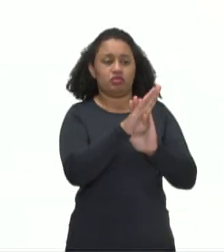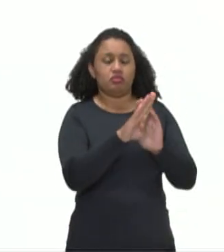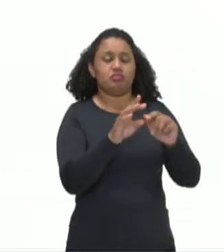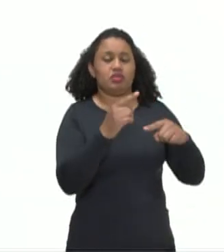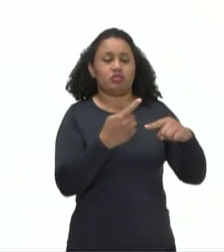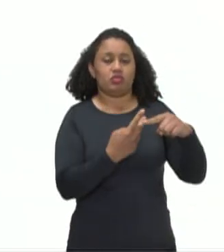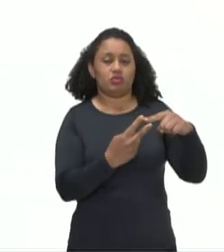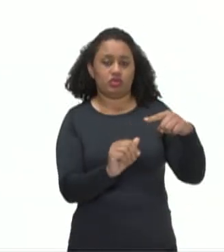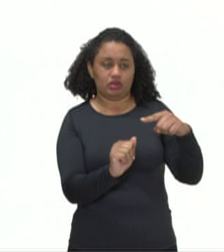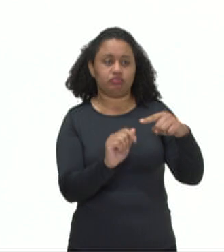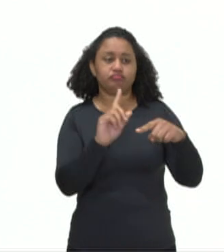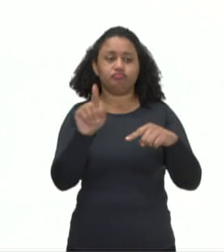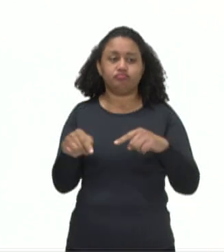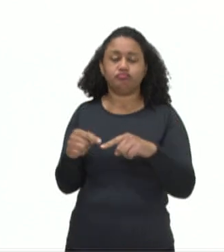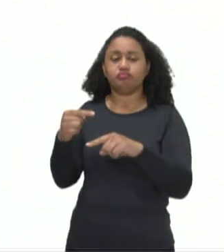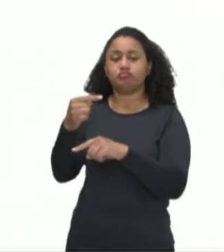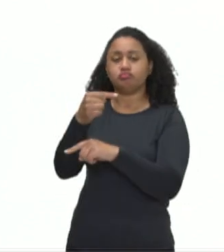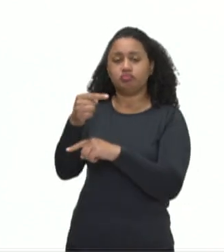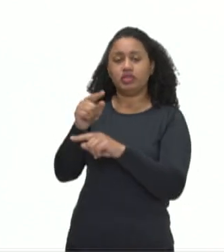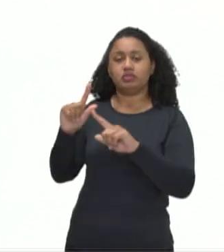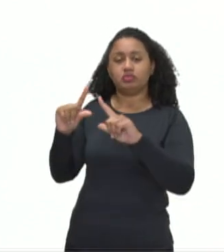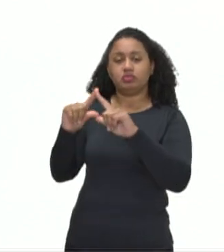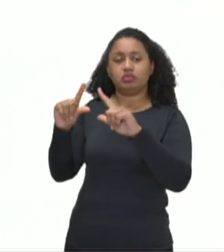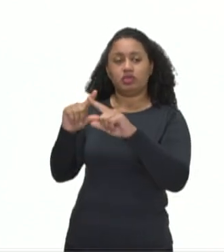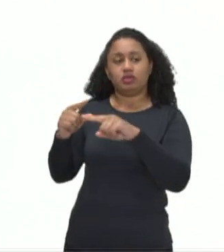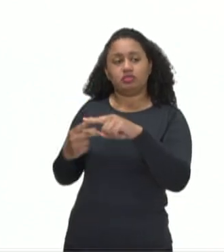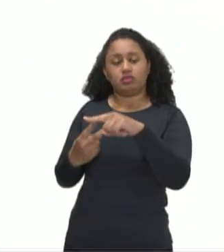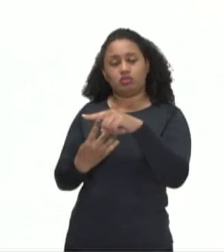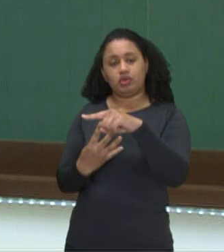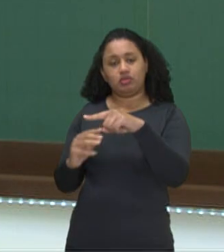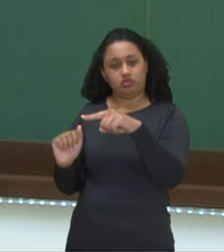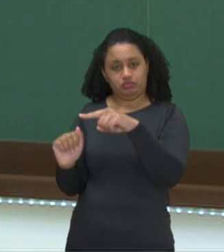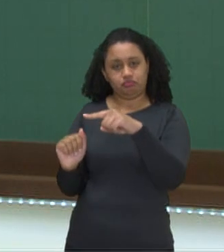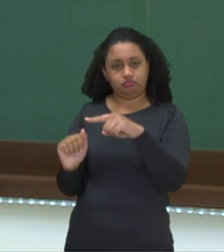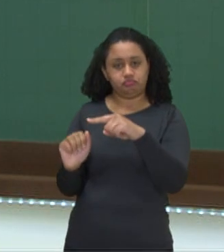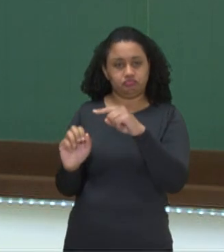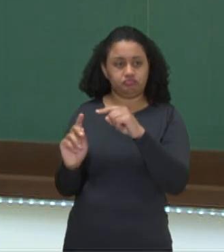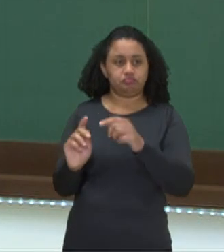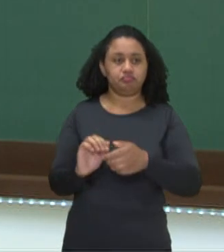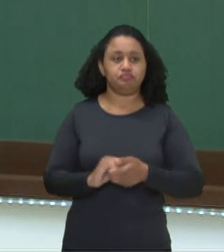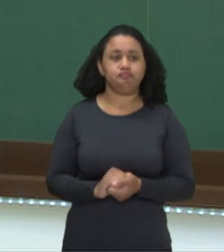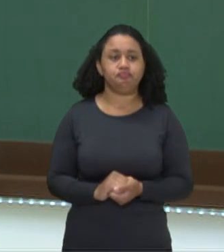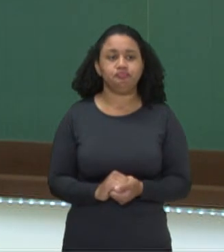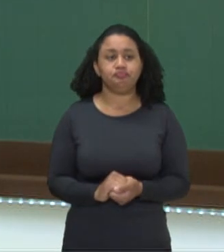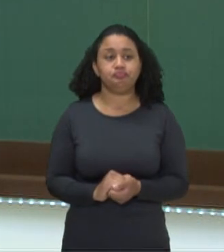sobre 2a e y vértice menos delta sobre 4a.